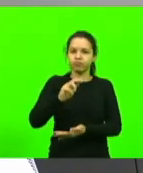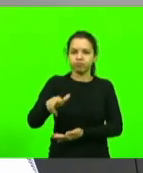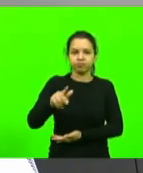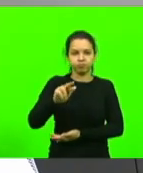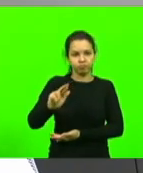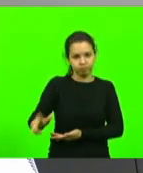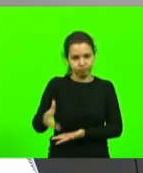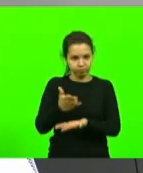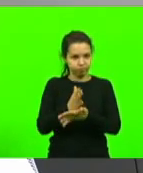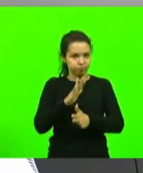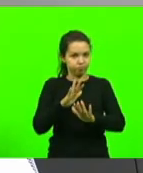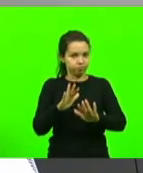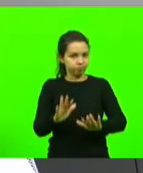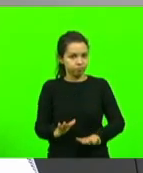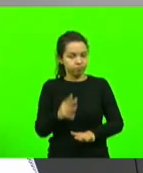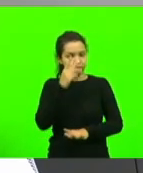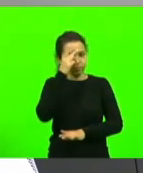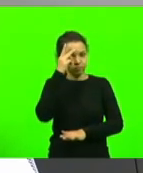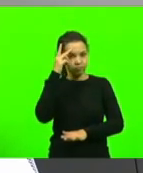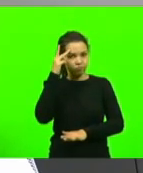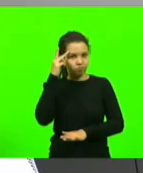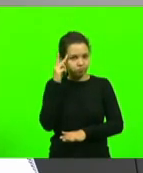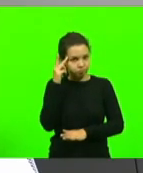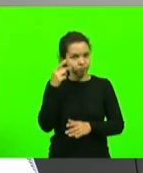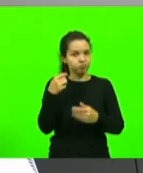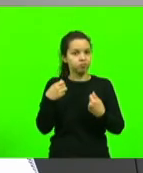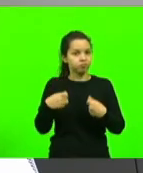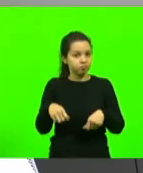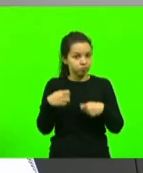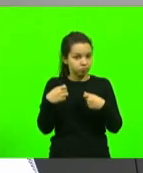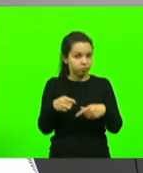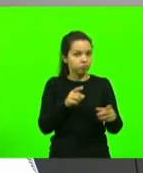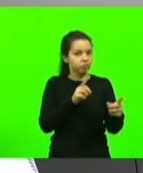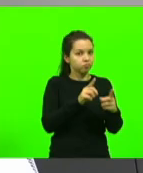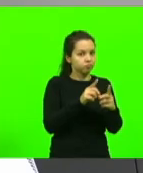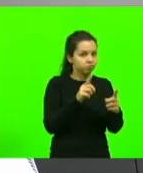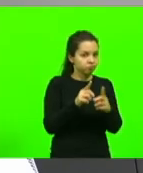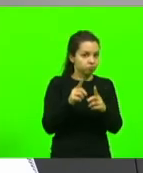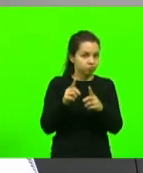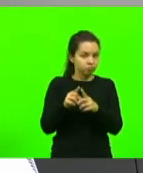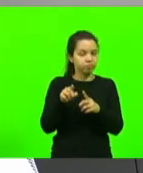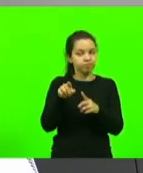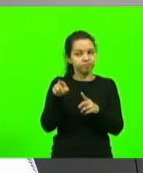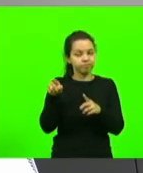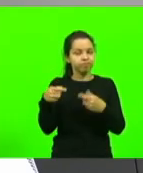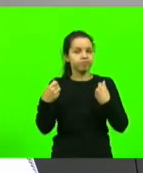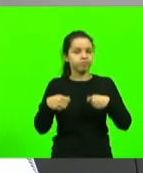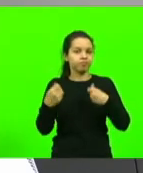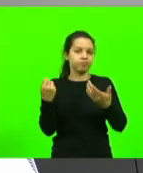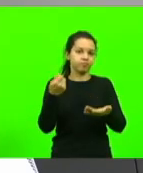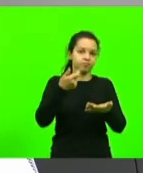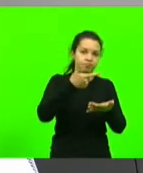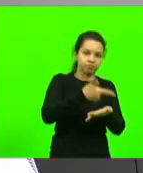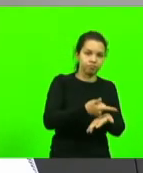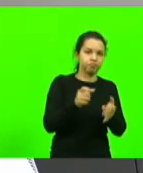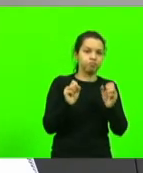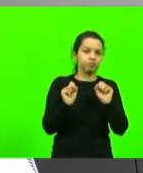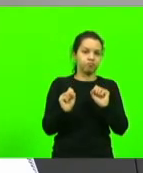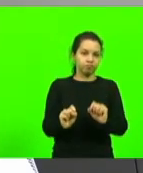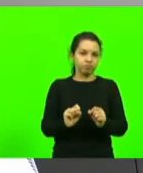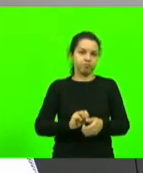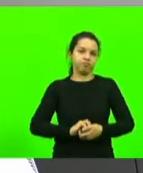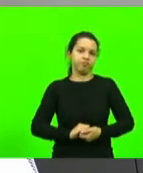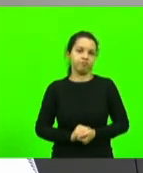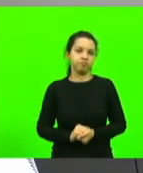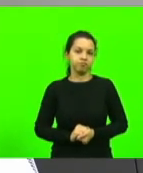dependem destes serviços ou na melhor das hipóteses fazendo as pagar por eles e entre as medidas